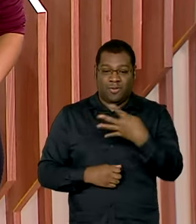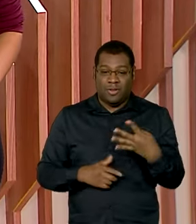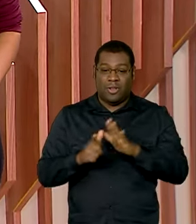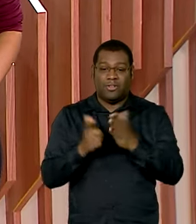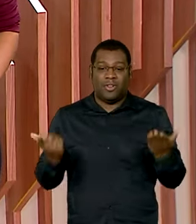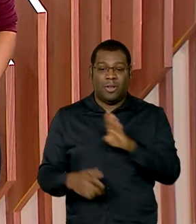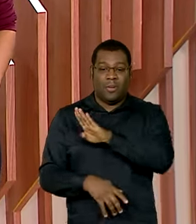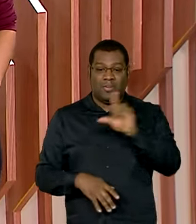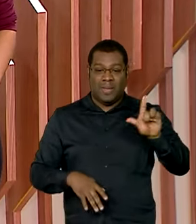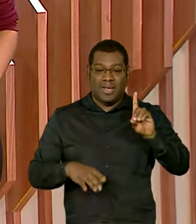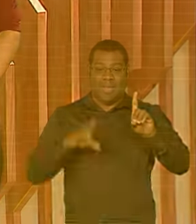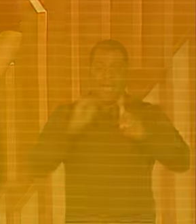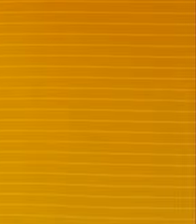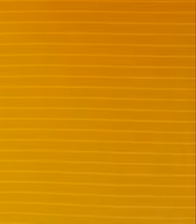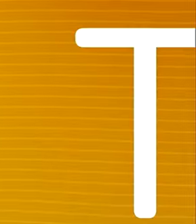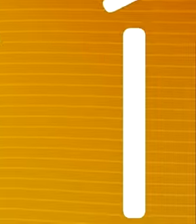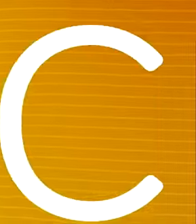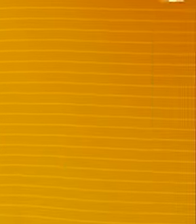começa agora.